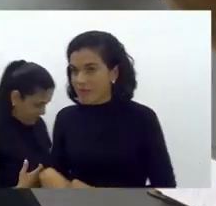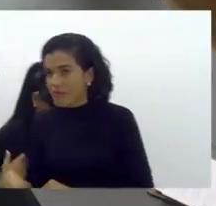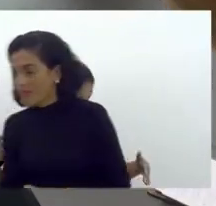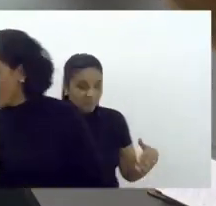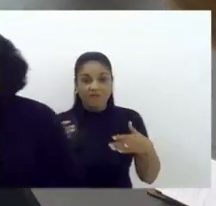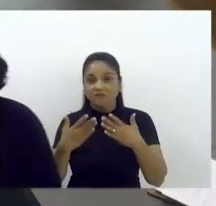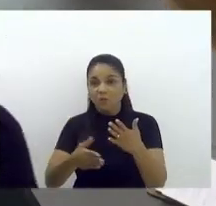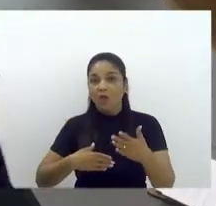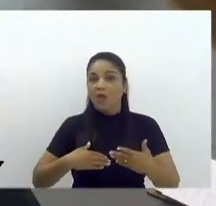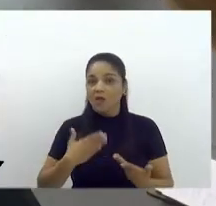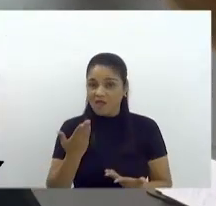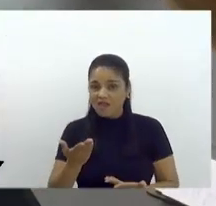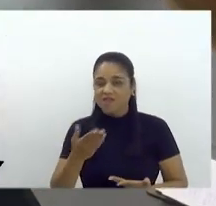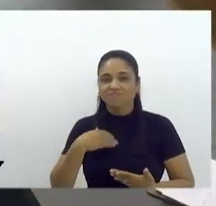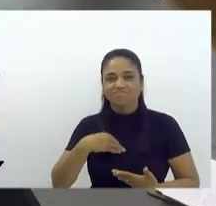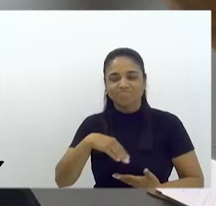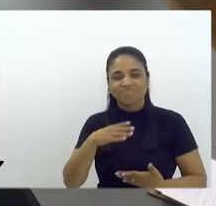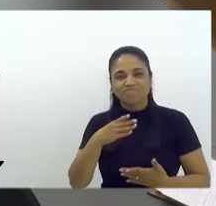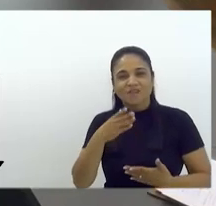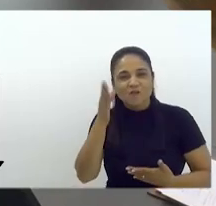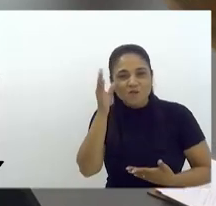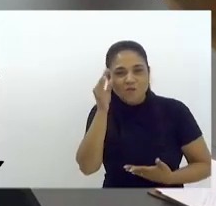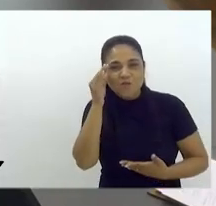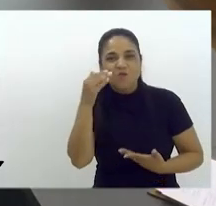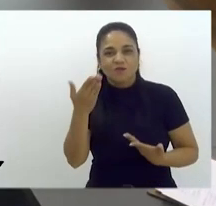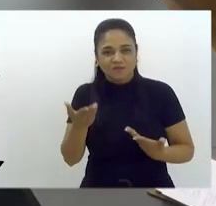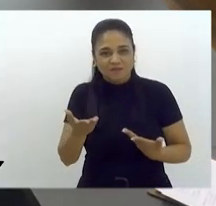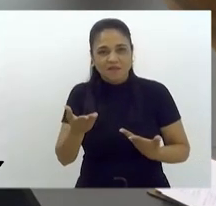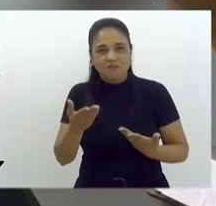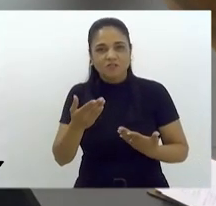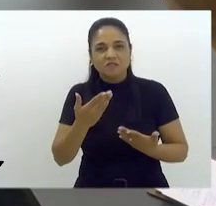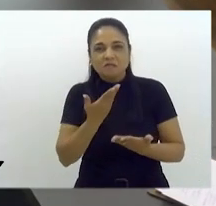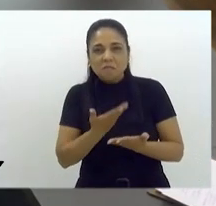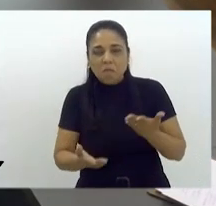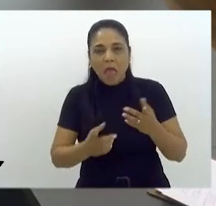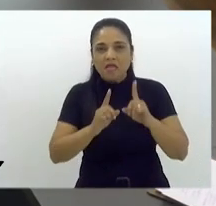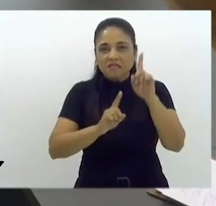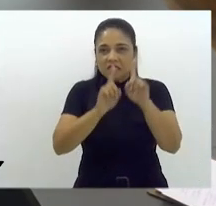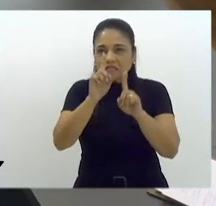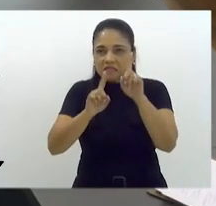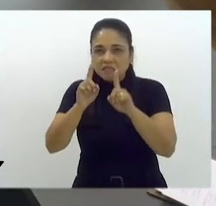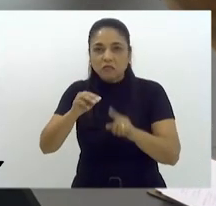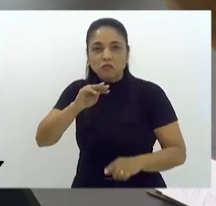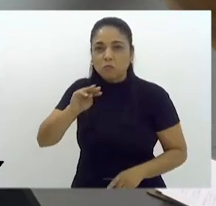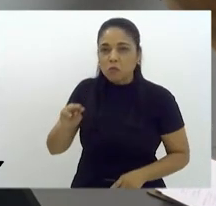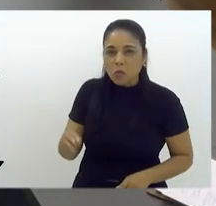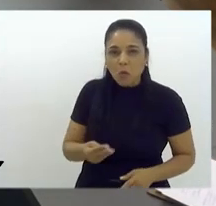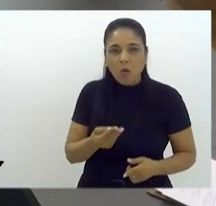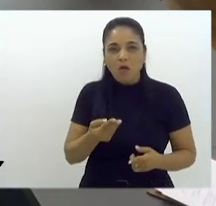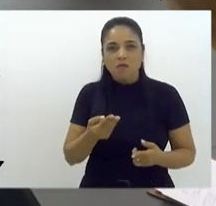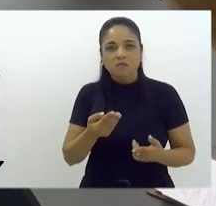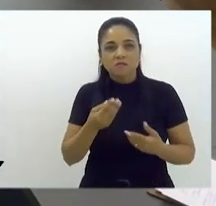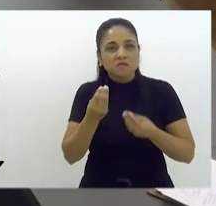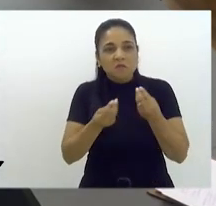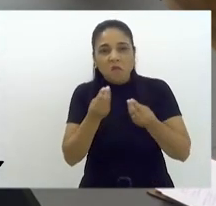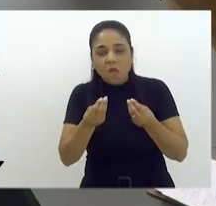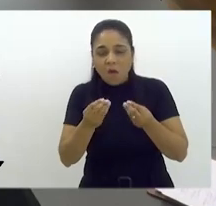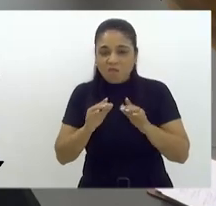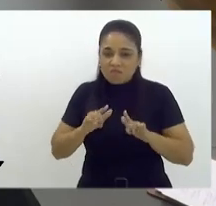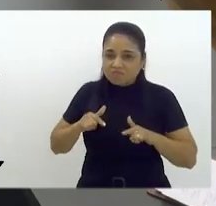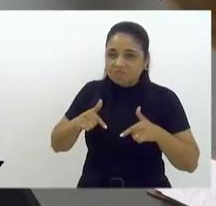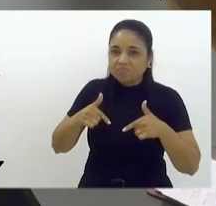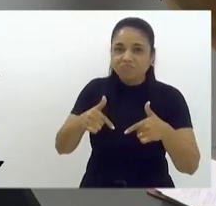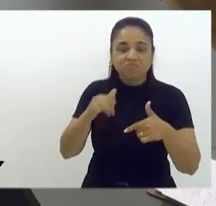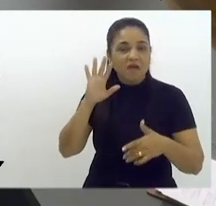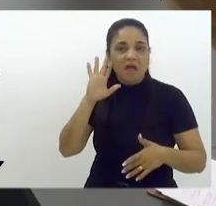coisa é tão curiosa né a gente se perde numa licitação de milhões e não tem serenidade efetividade para resolver uma questão